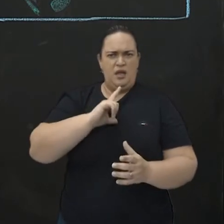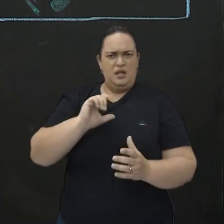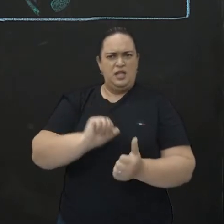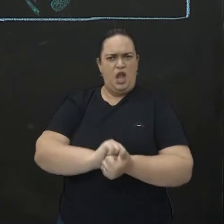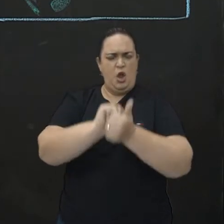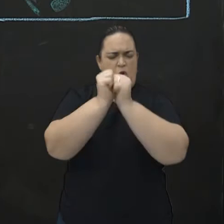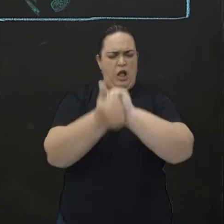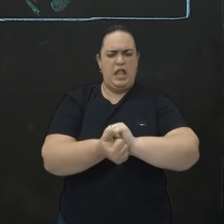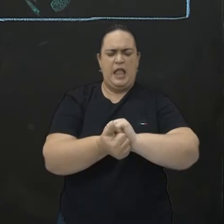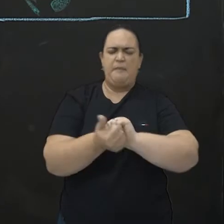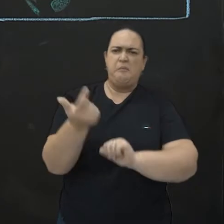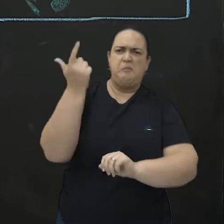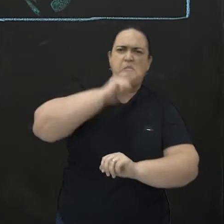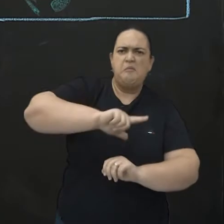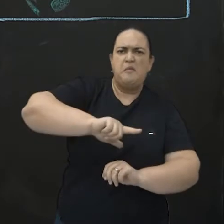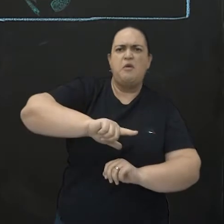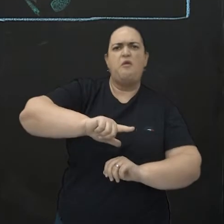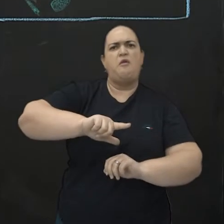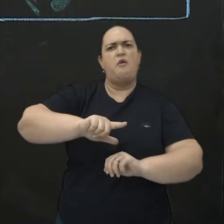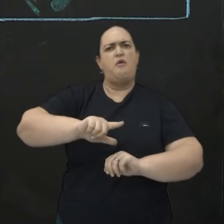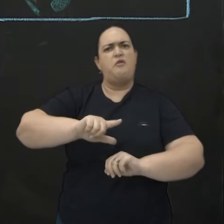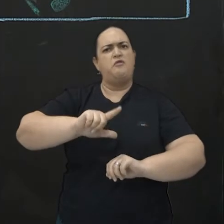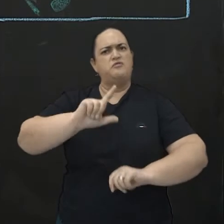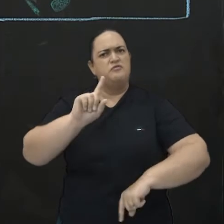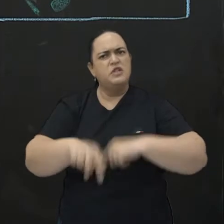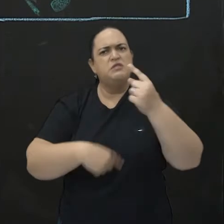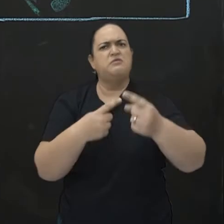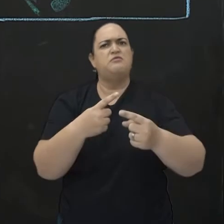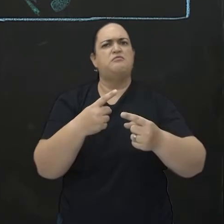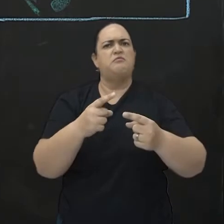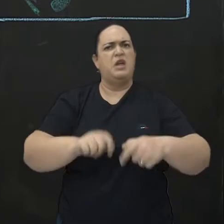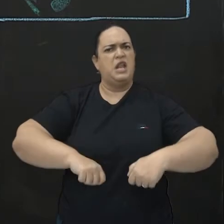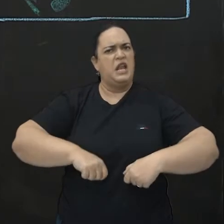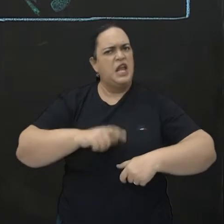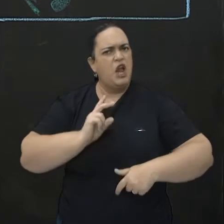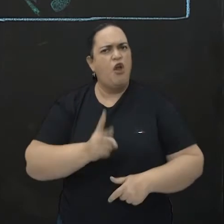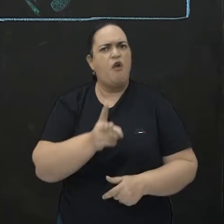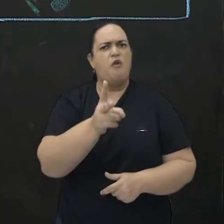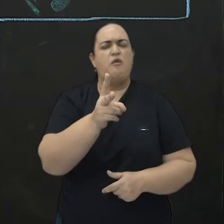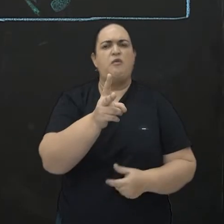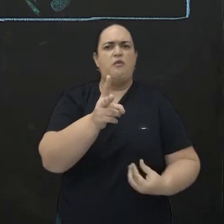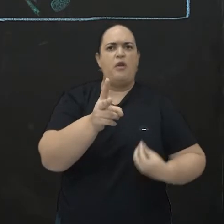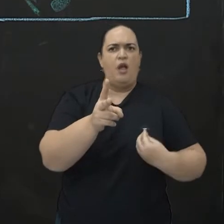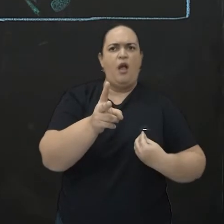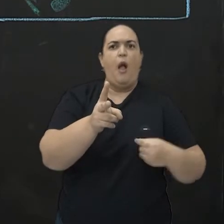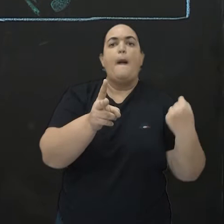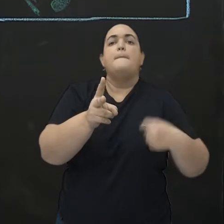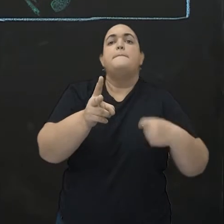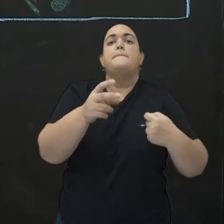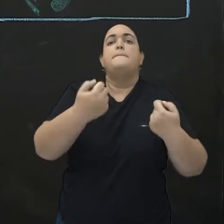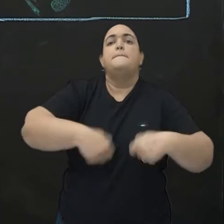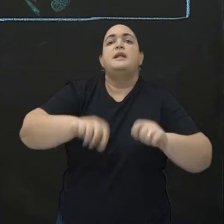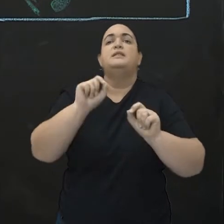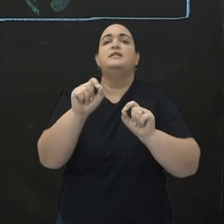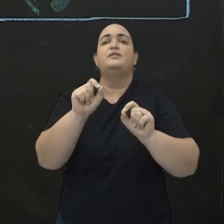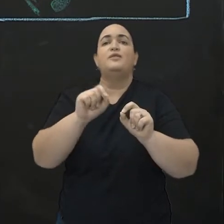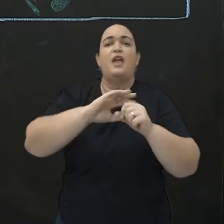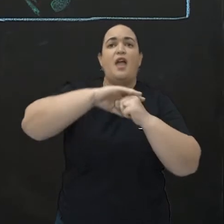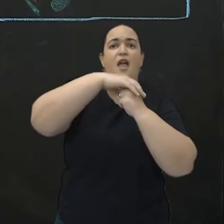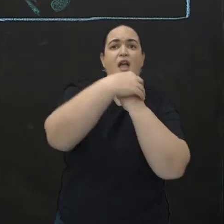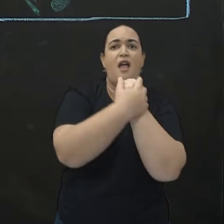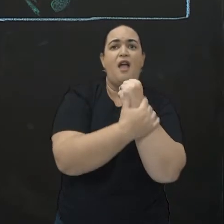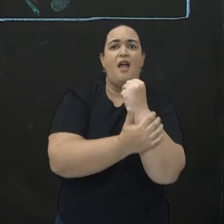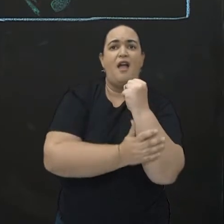poder suportar áreas de semiaridez e de aridez, precisa ter uma cera que impede a evapotranspiração